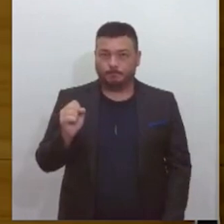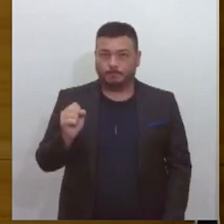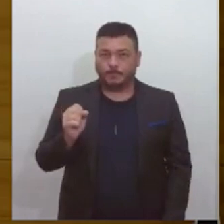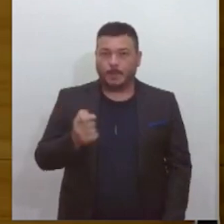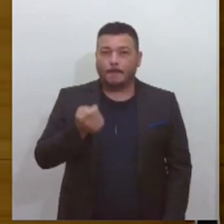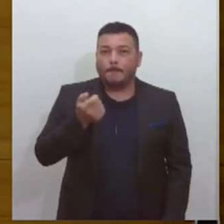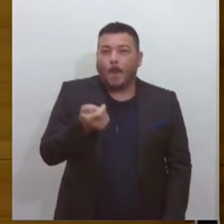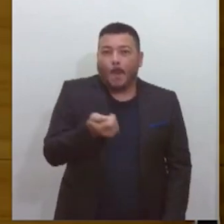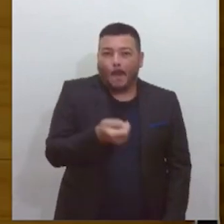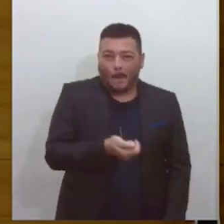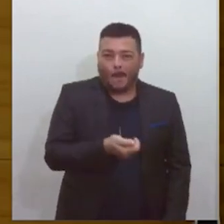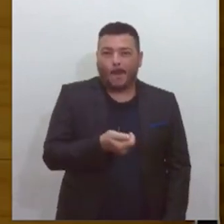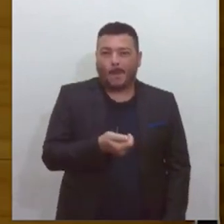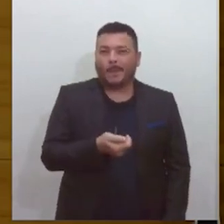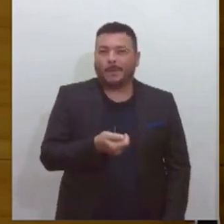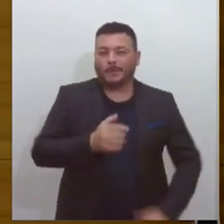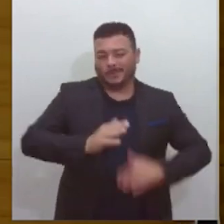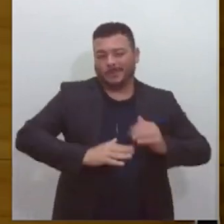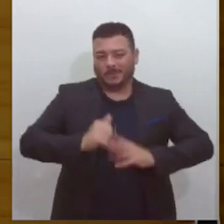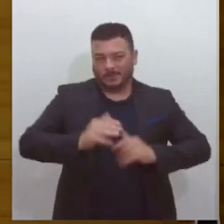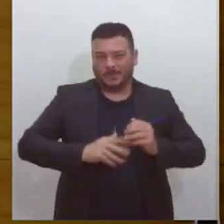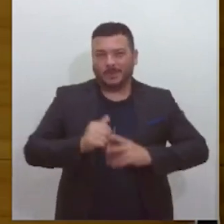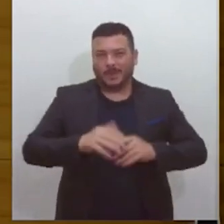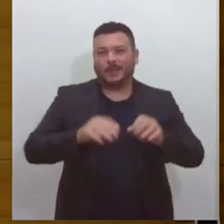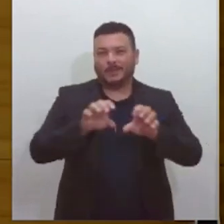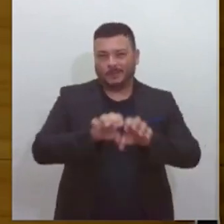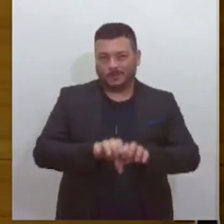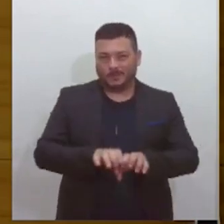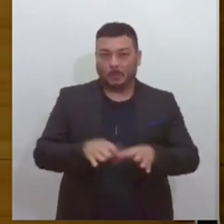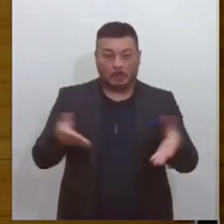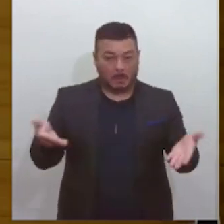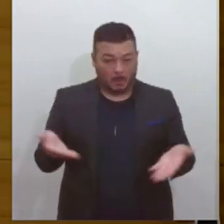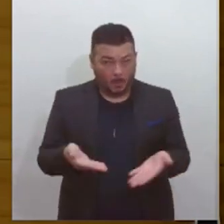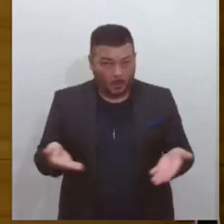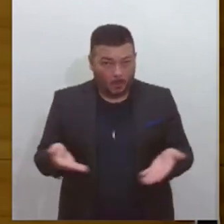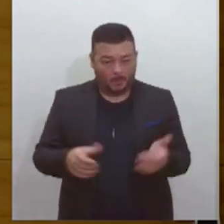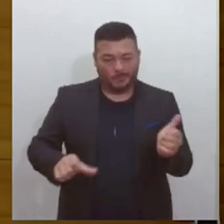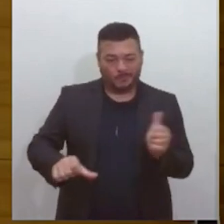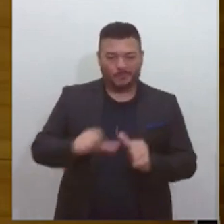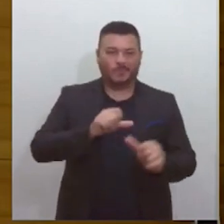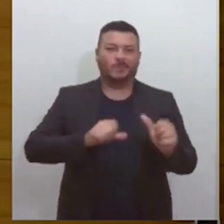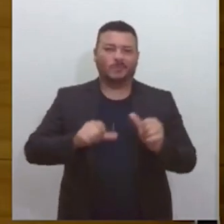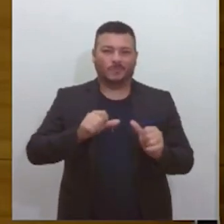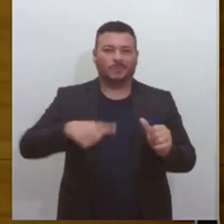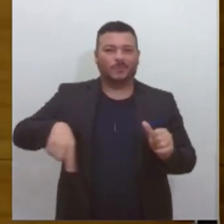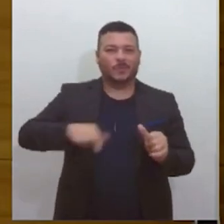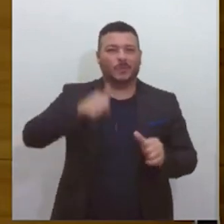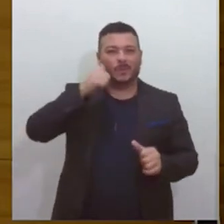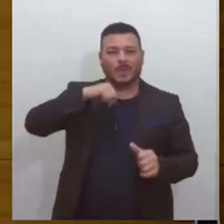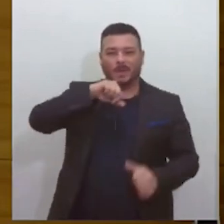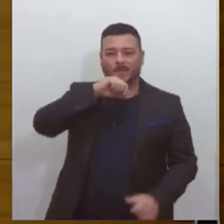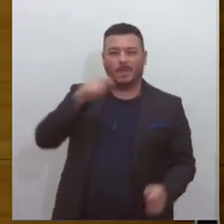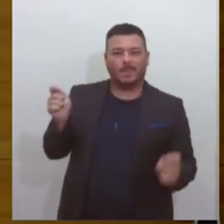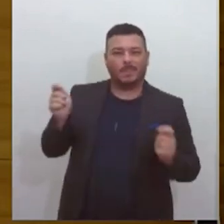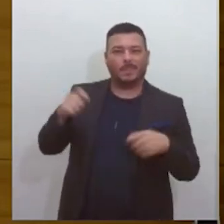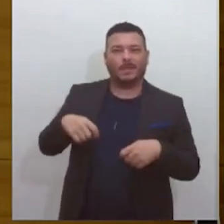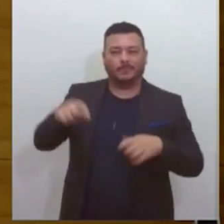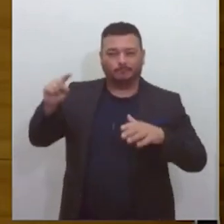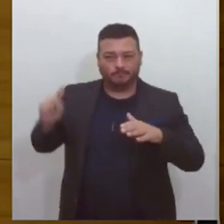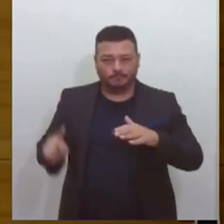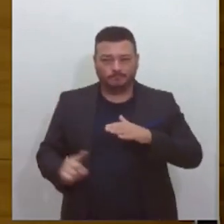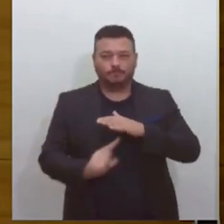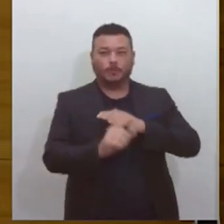estrutura. Hoje as famílias, as mães, elas possuem essa possibilidade de já desde o início, já